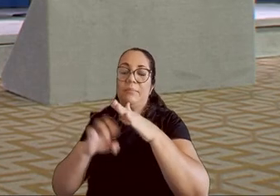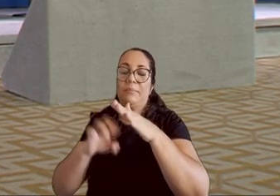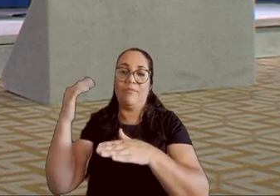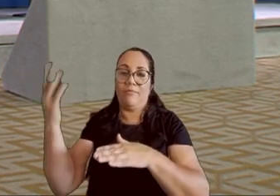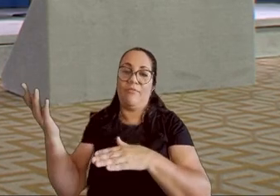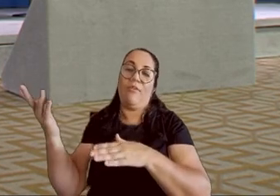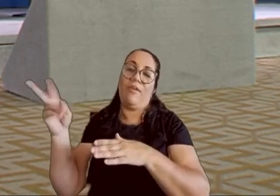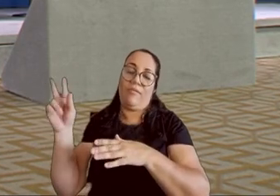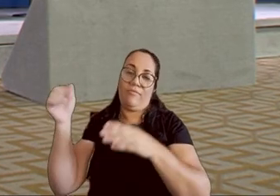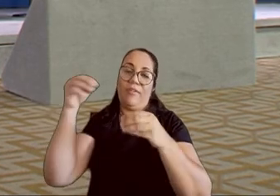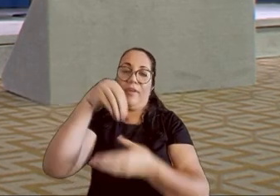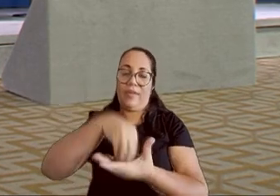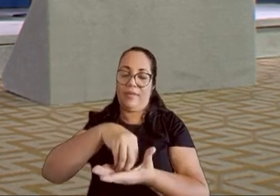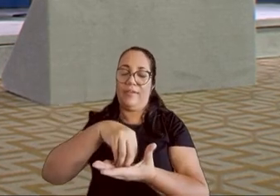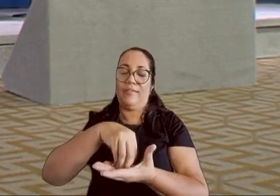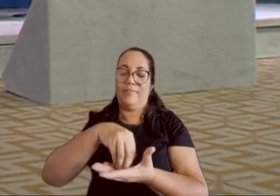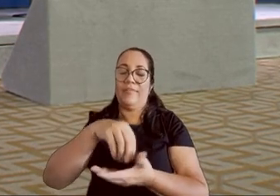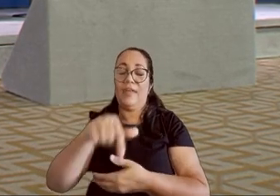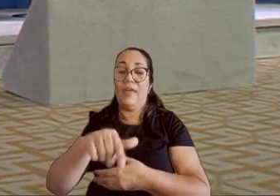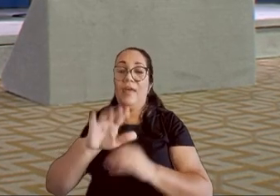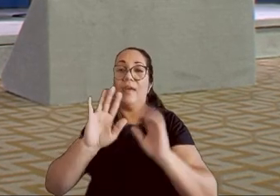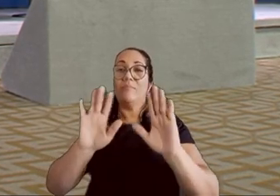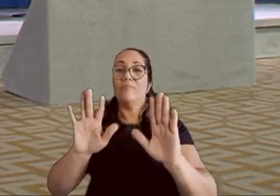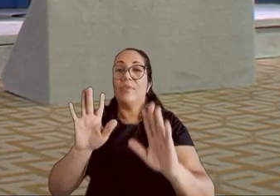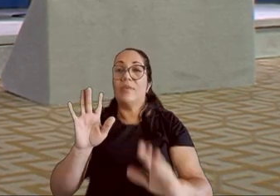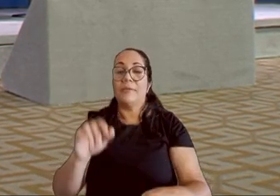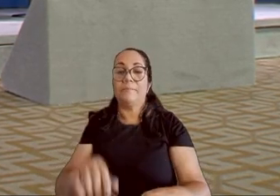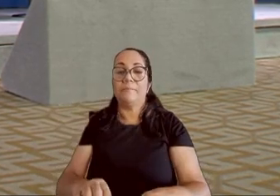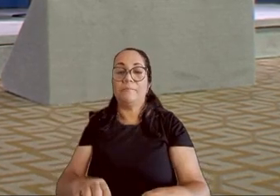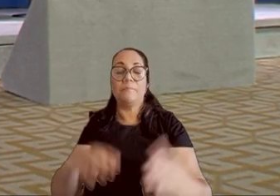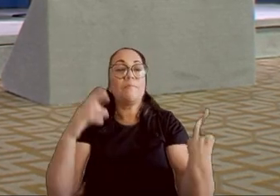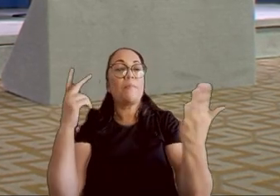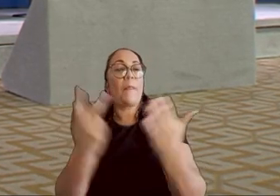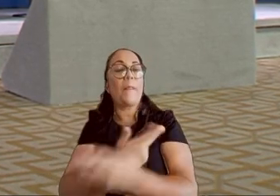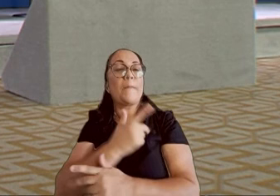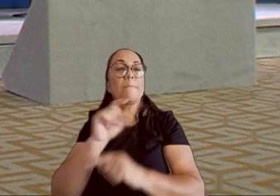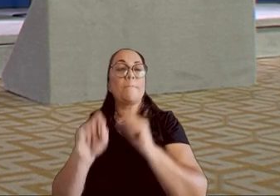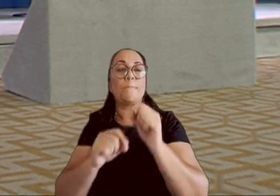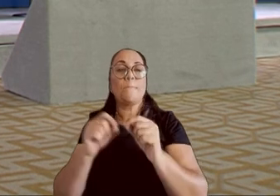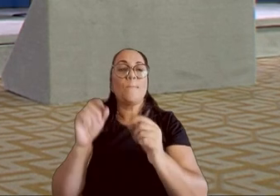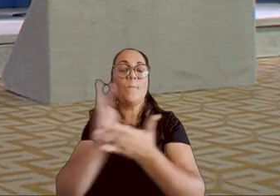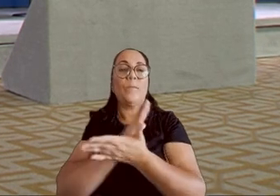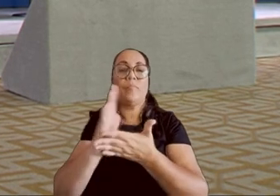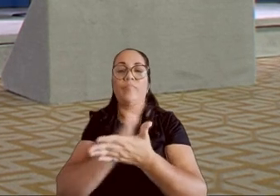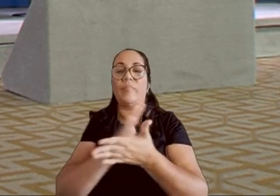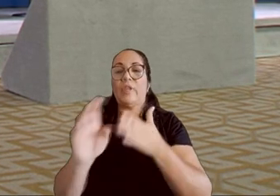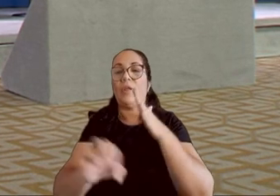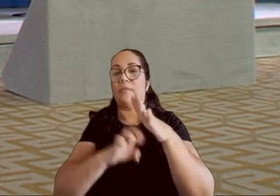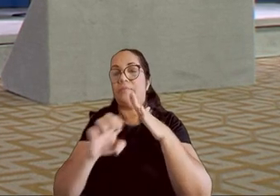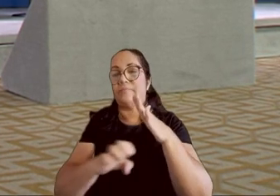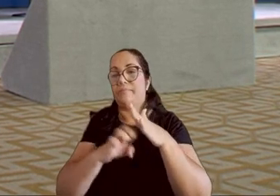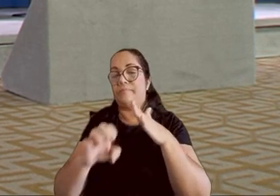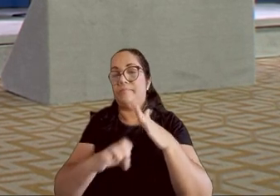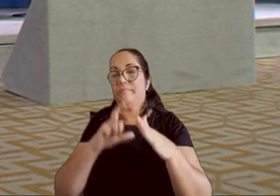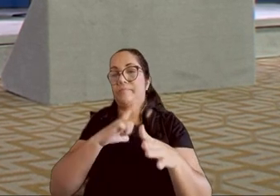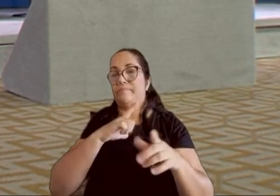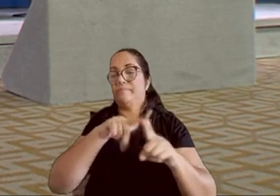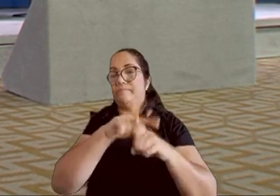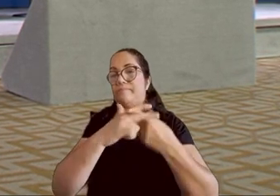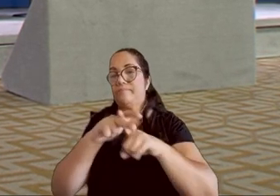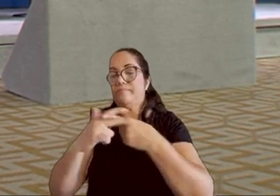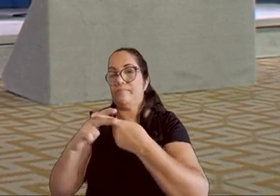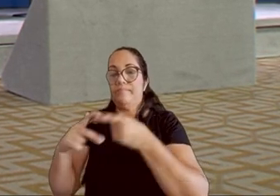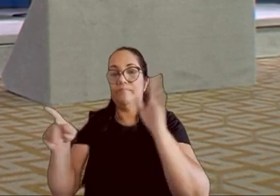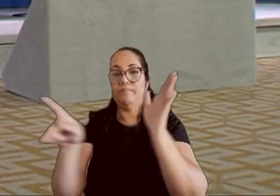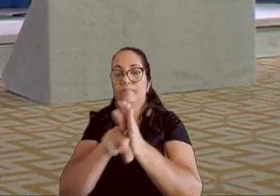você falou no dia a dia o que aconteceu a gente vê alguns player com veículos específicos entrando no mercado no dia